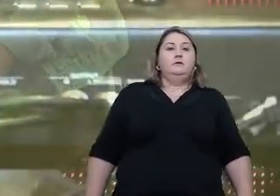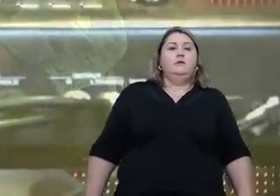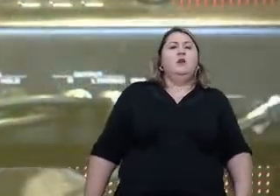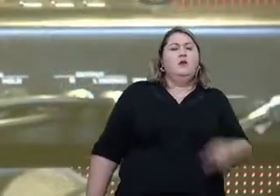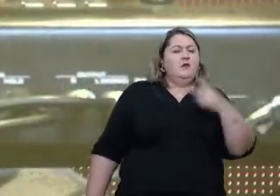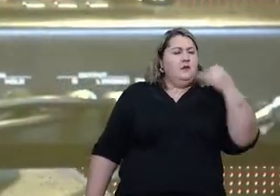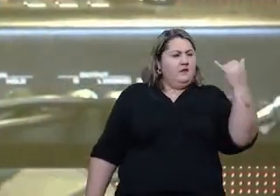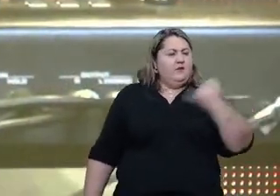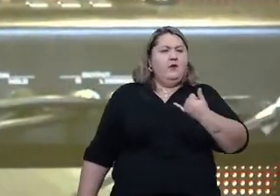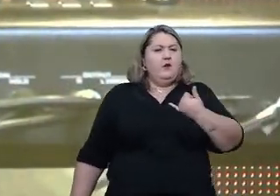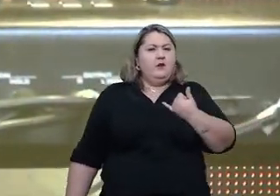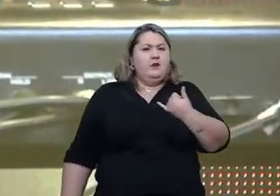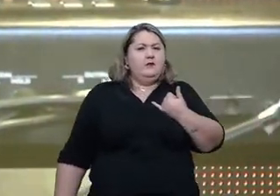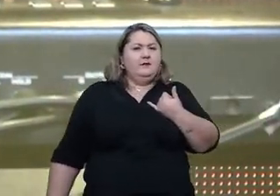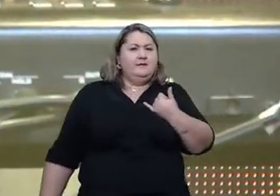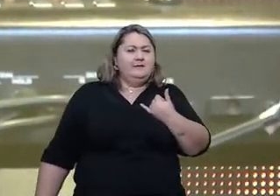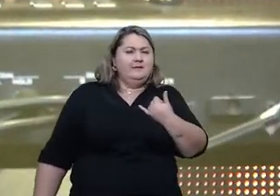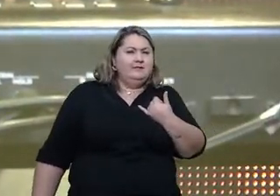Alguém me falou